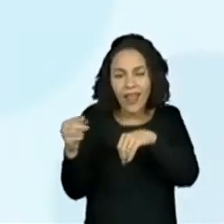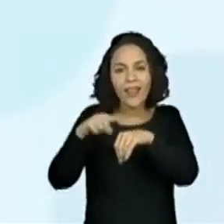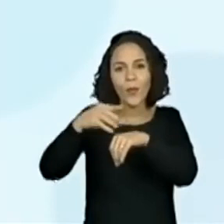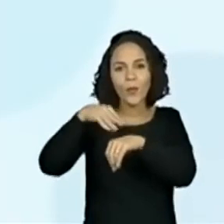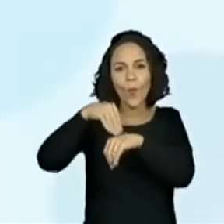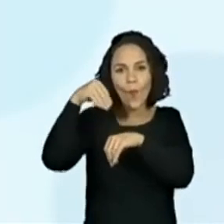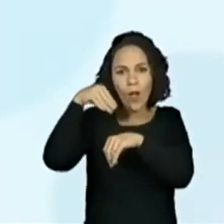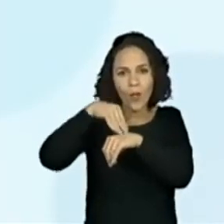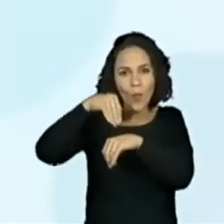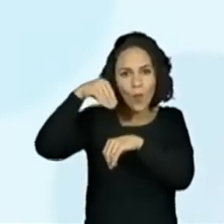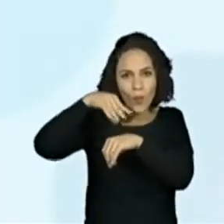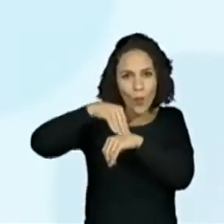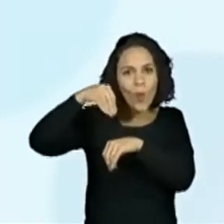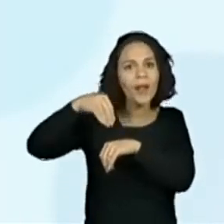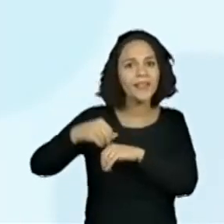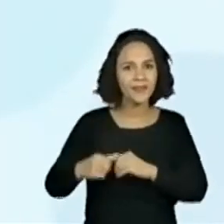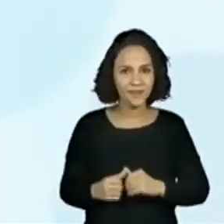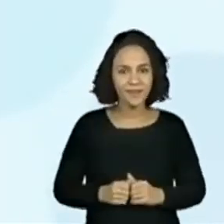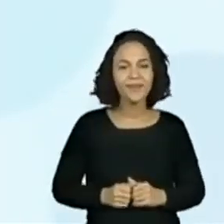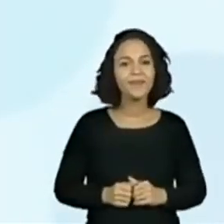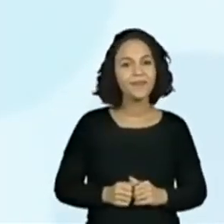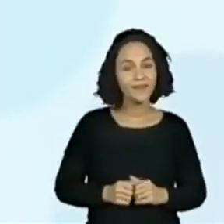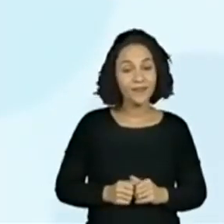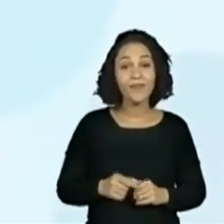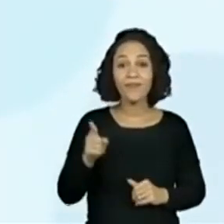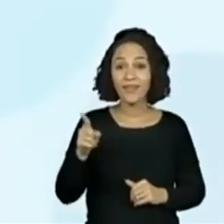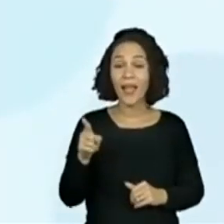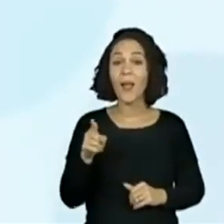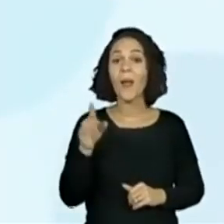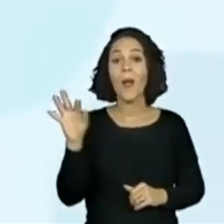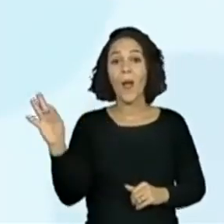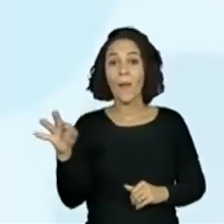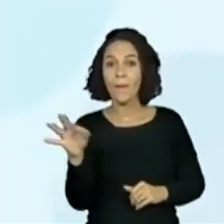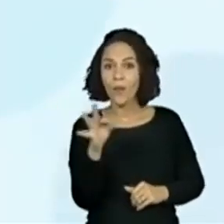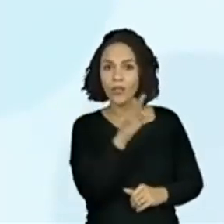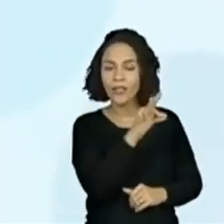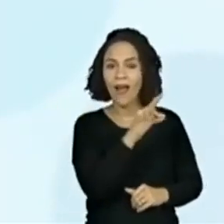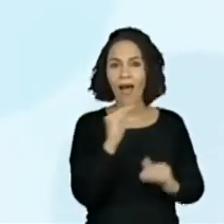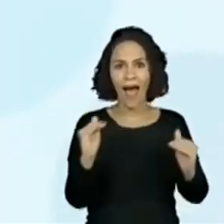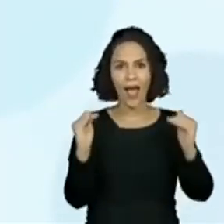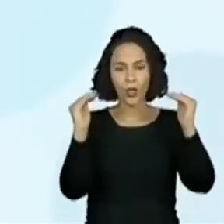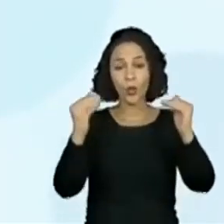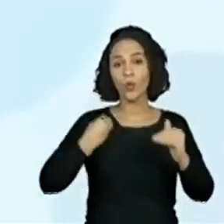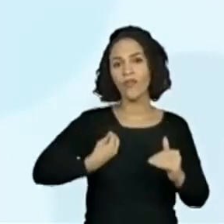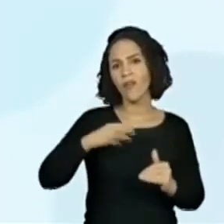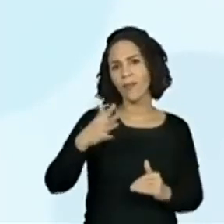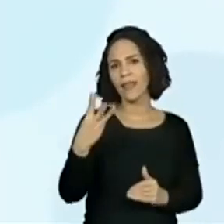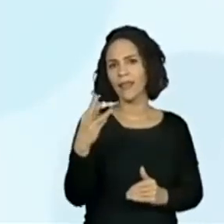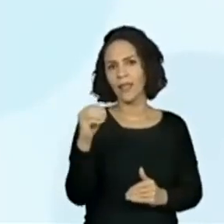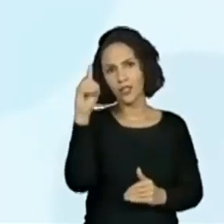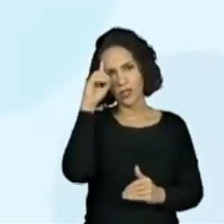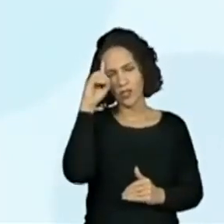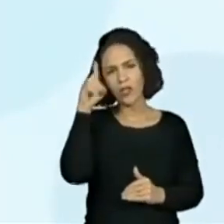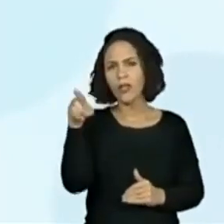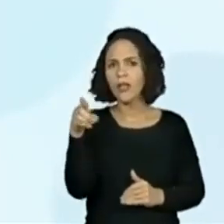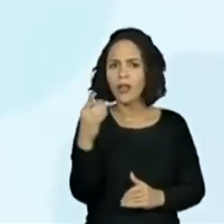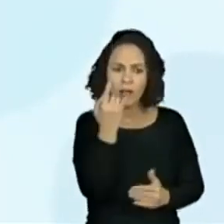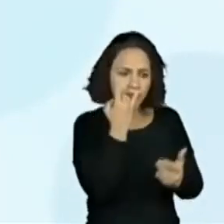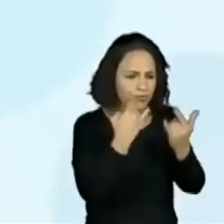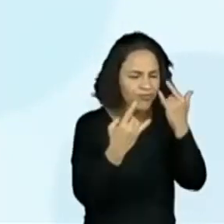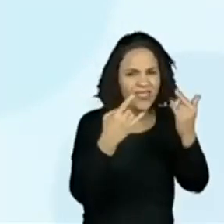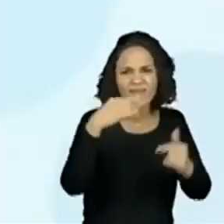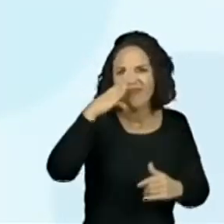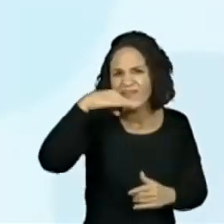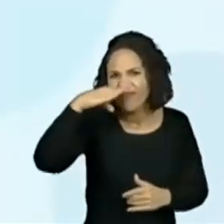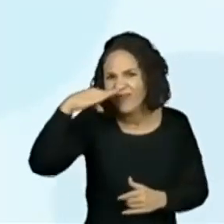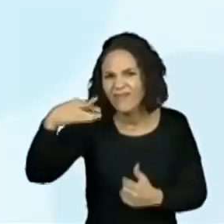o suga. As moscas adultas vivem cerca de 30 dias. Esse inseto é atraído por diferentes